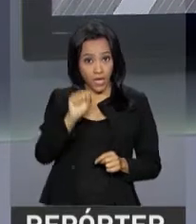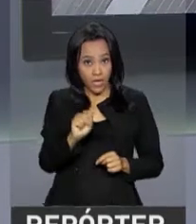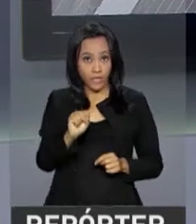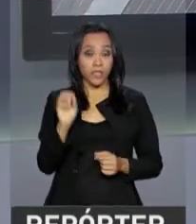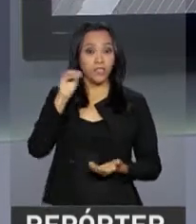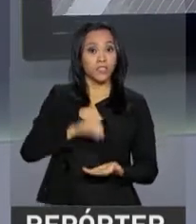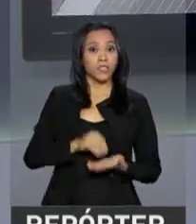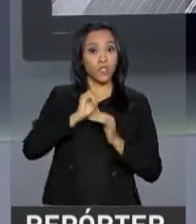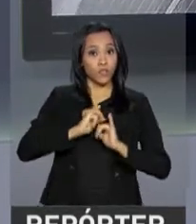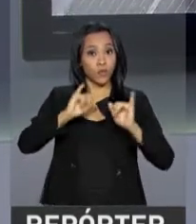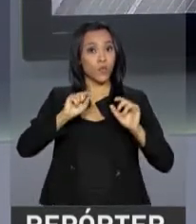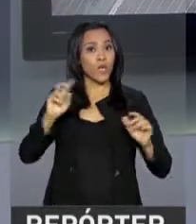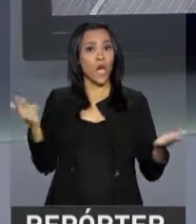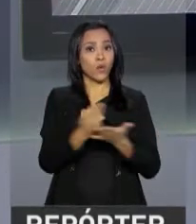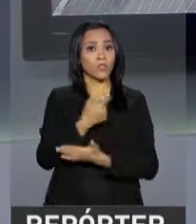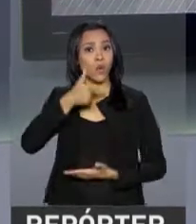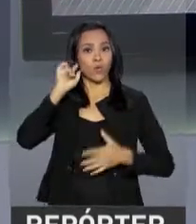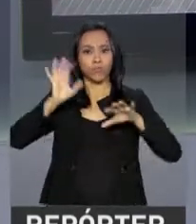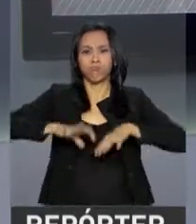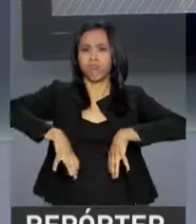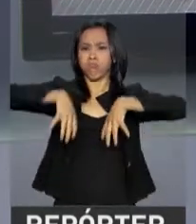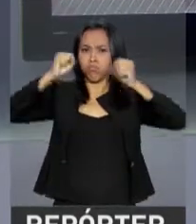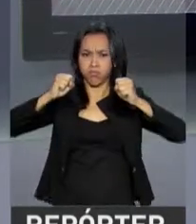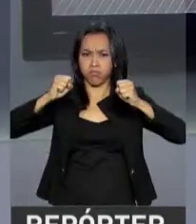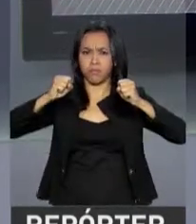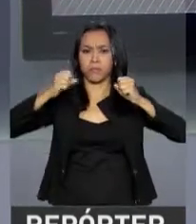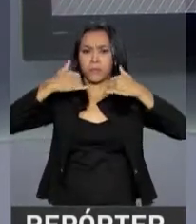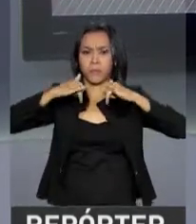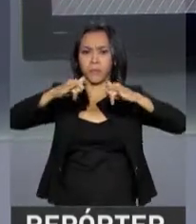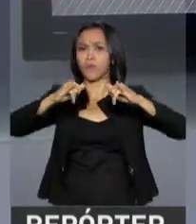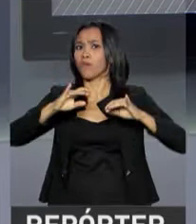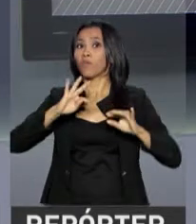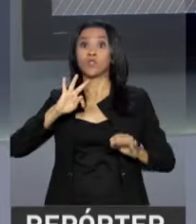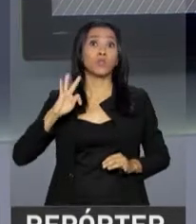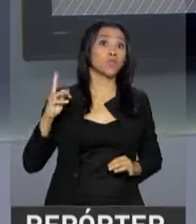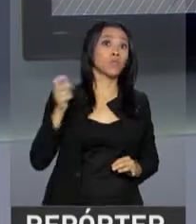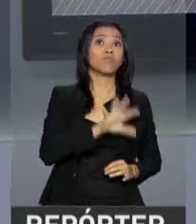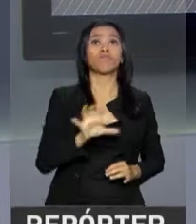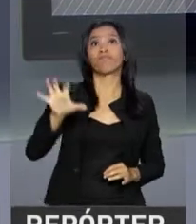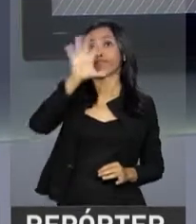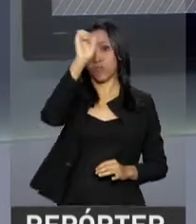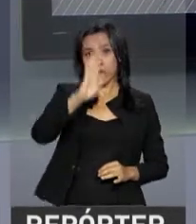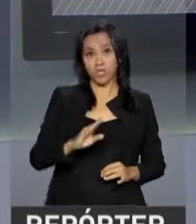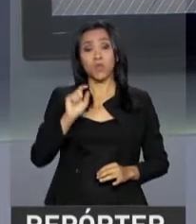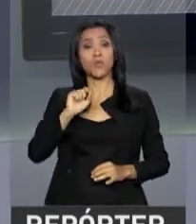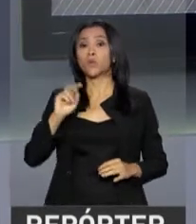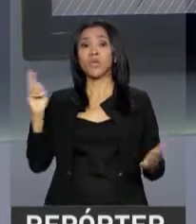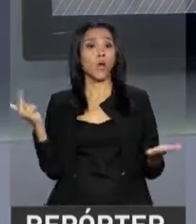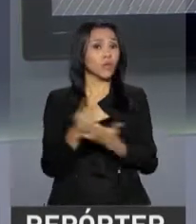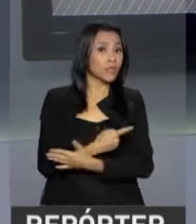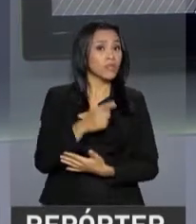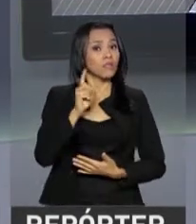afirmando que o apagão registrado ontem atingido de alguma forma todas as regiões do brasil e que as causas do desligamento